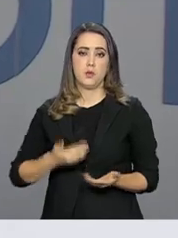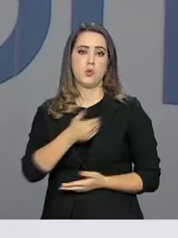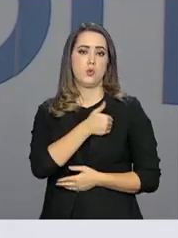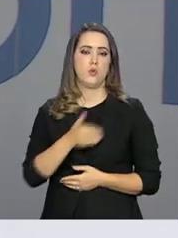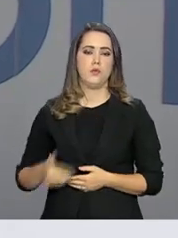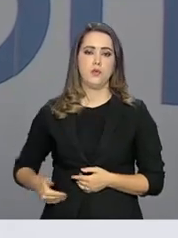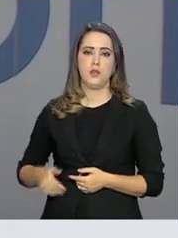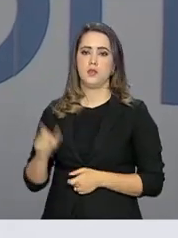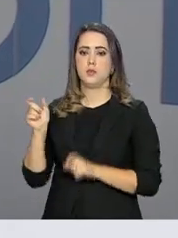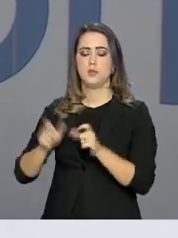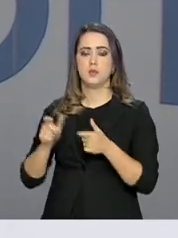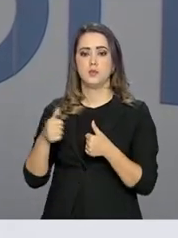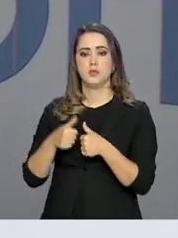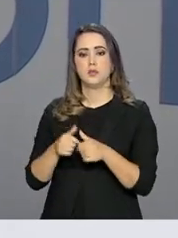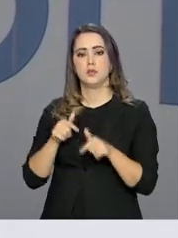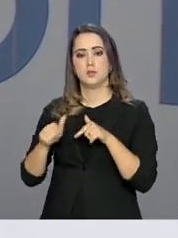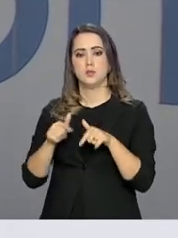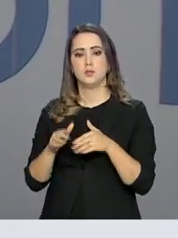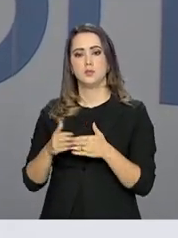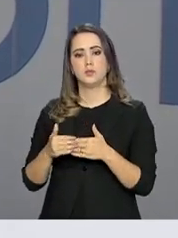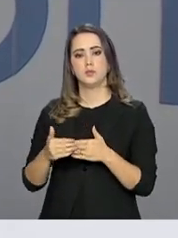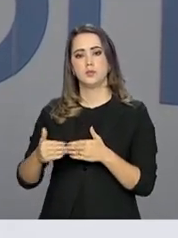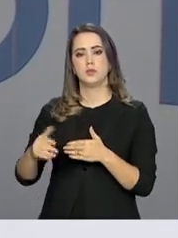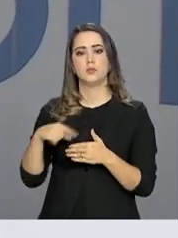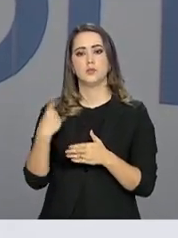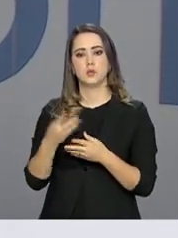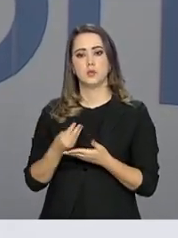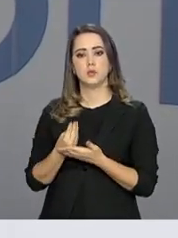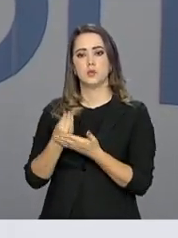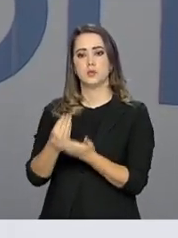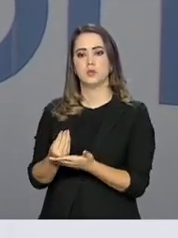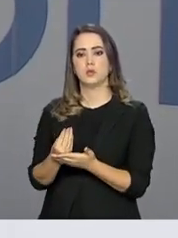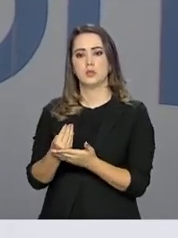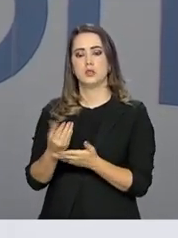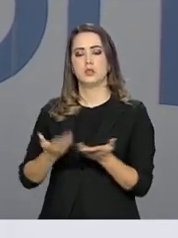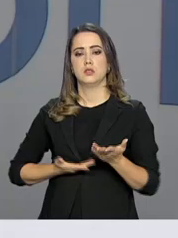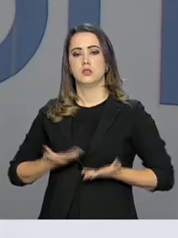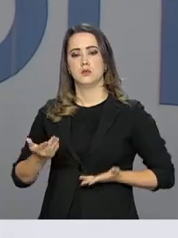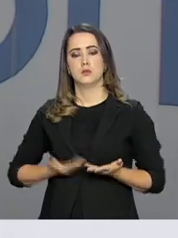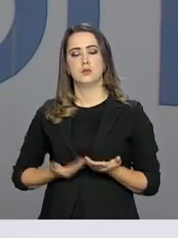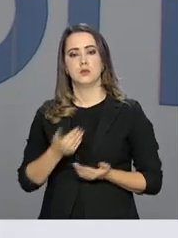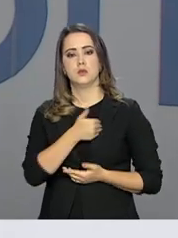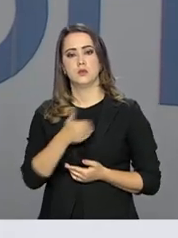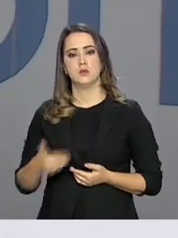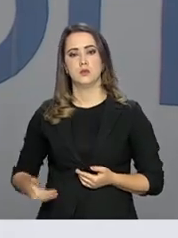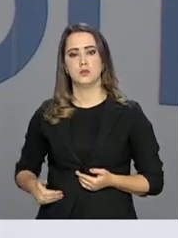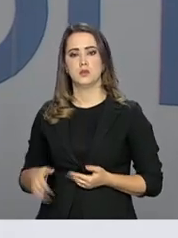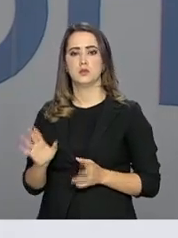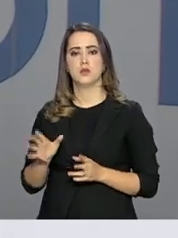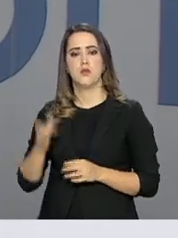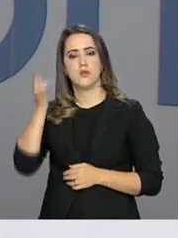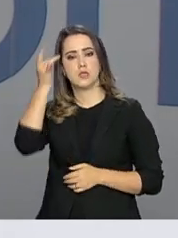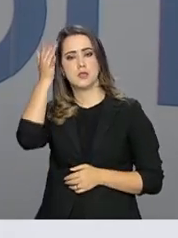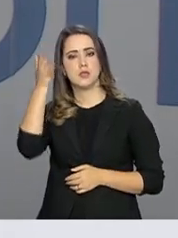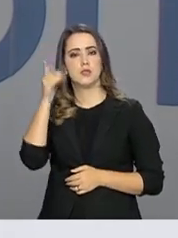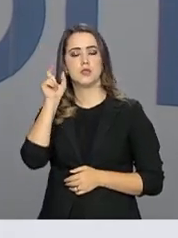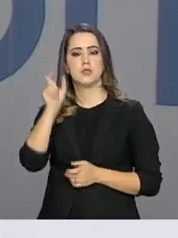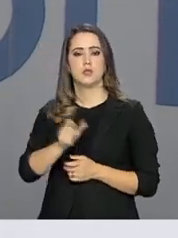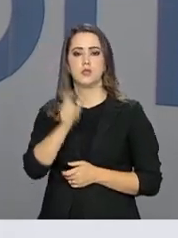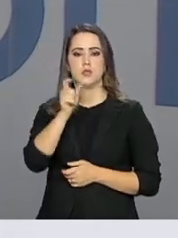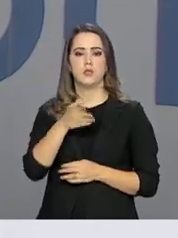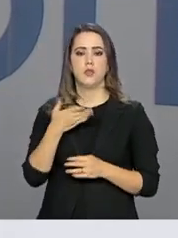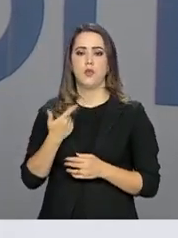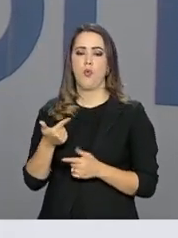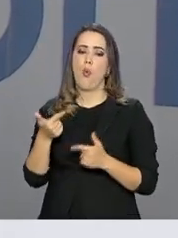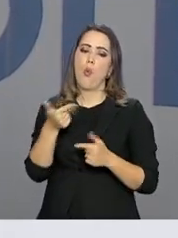estão lá os atendentes estão lá então a partir daí a gente consegue oferecer serviços públicos o fez em uma conveniência do cidadão ao invés de